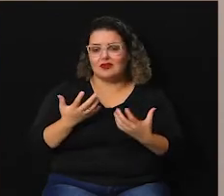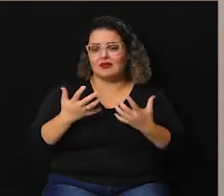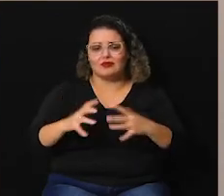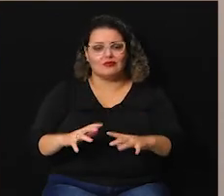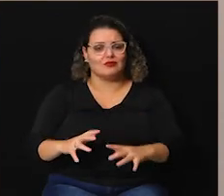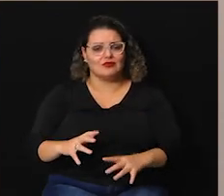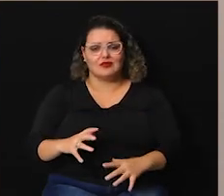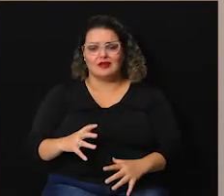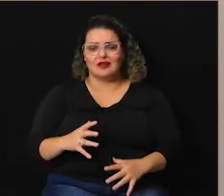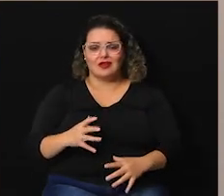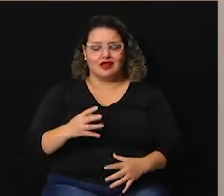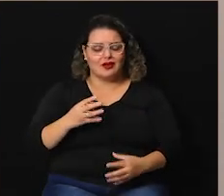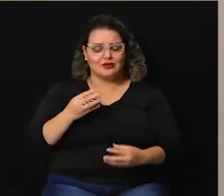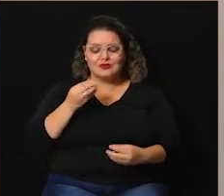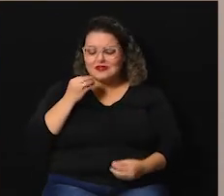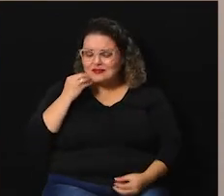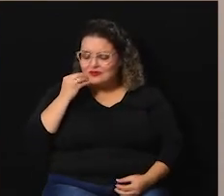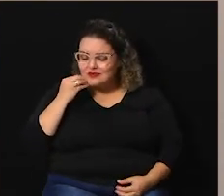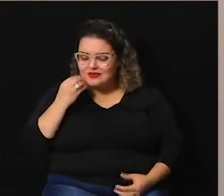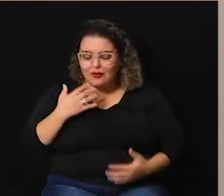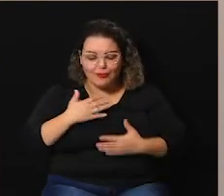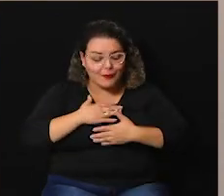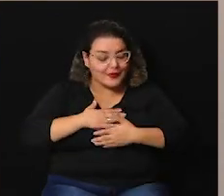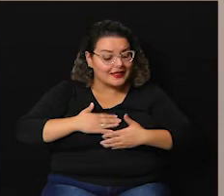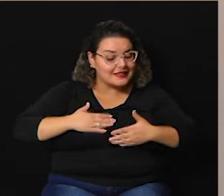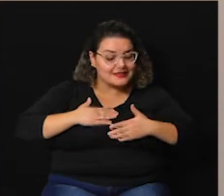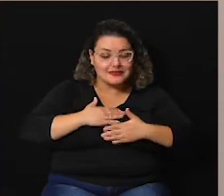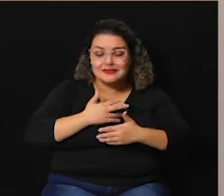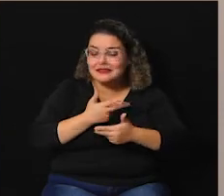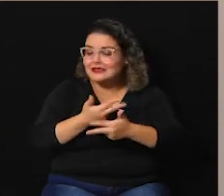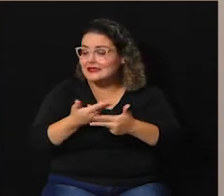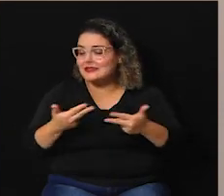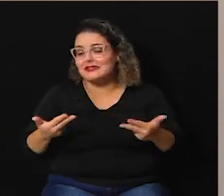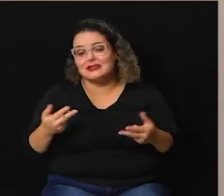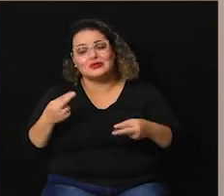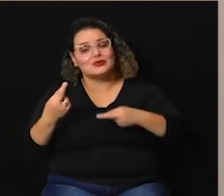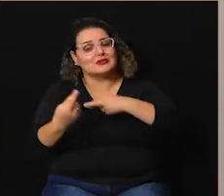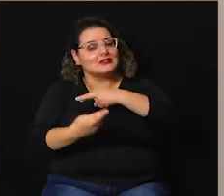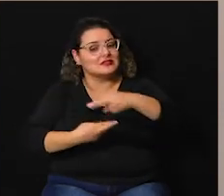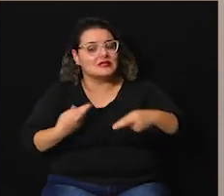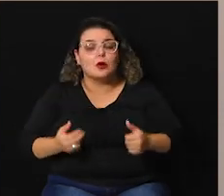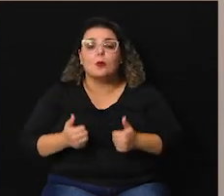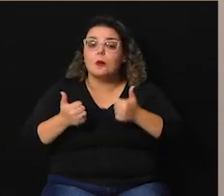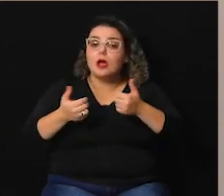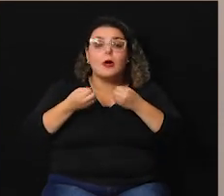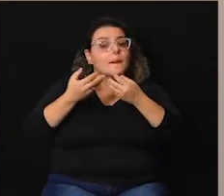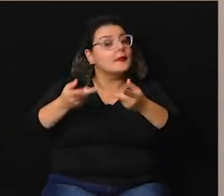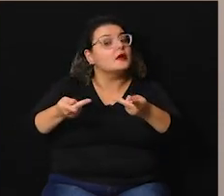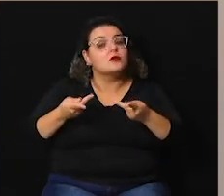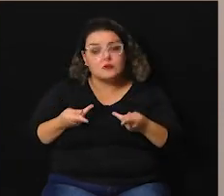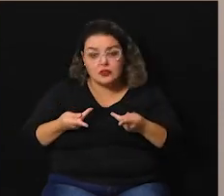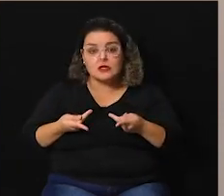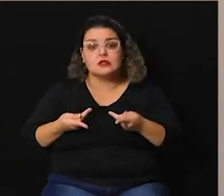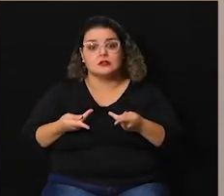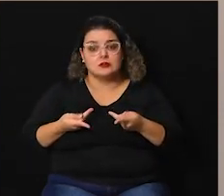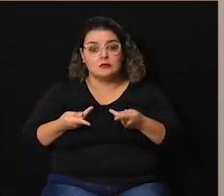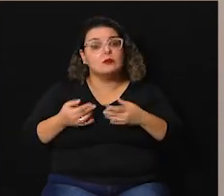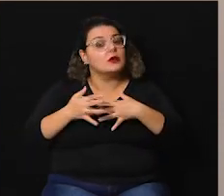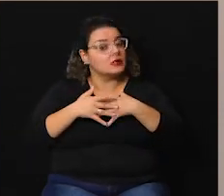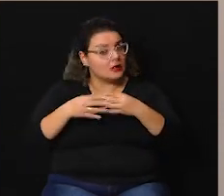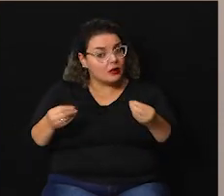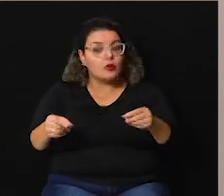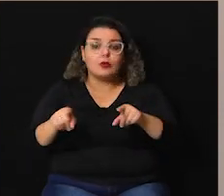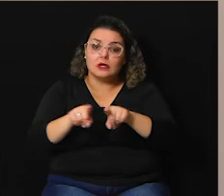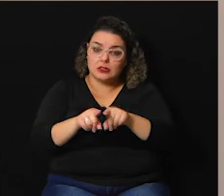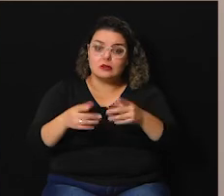o prazer das relações, deixo de experimentar experiências positivas que poderiam ser muito bem-vindas, inclusive para a